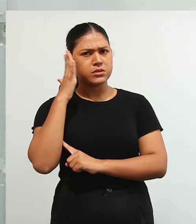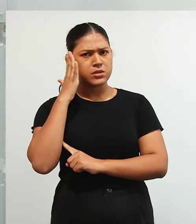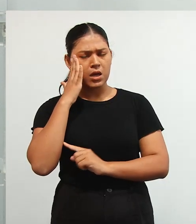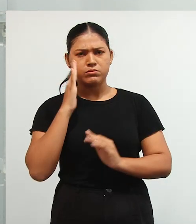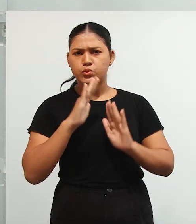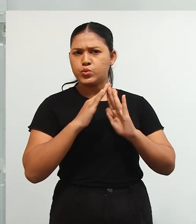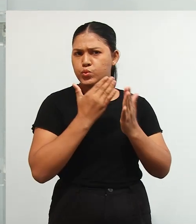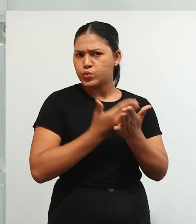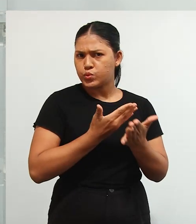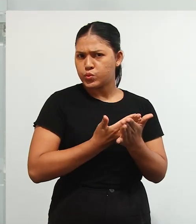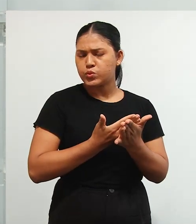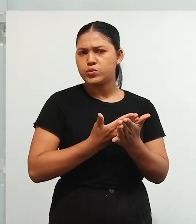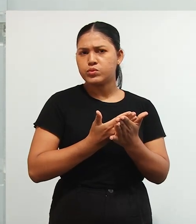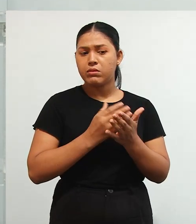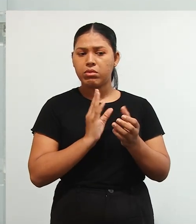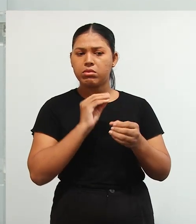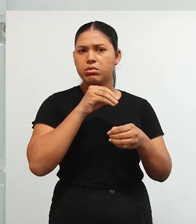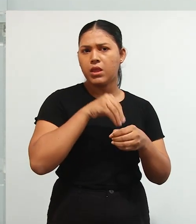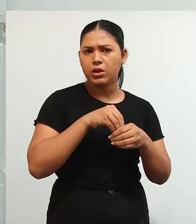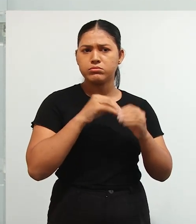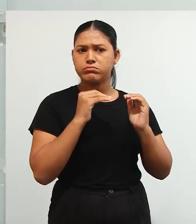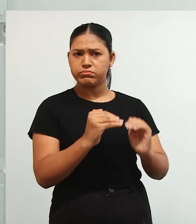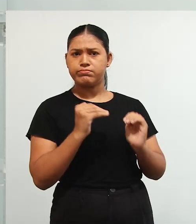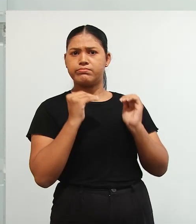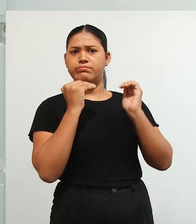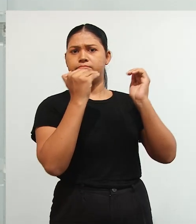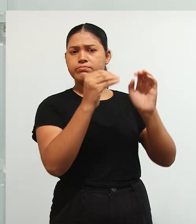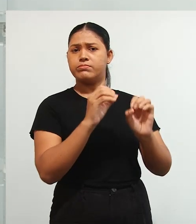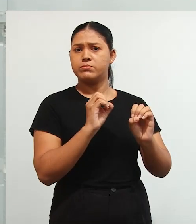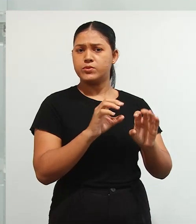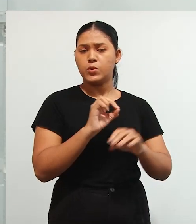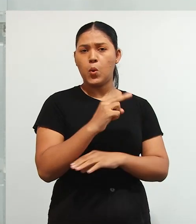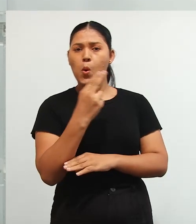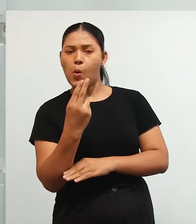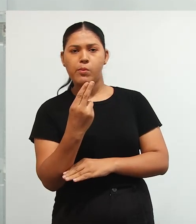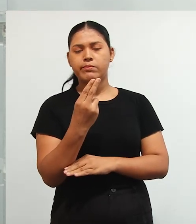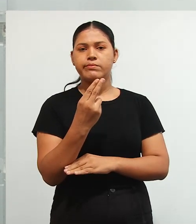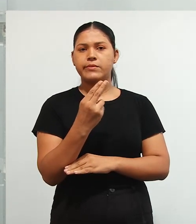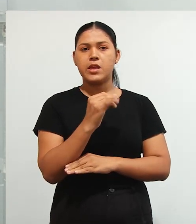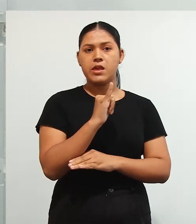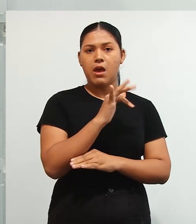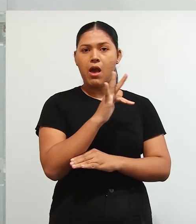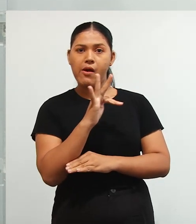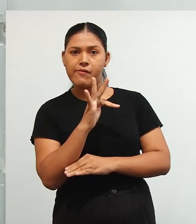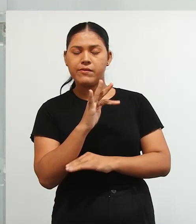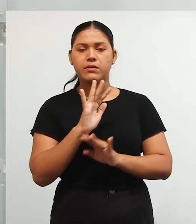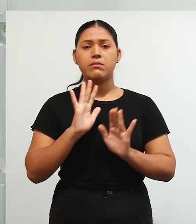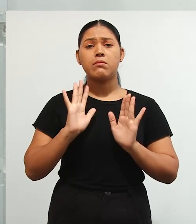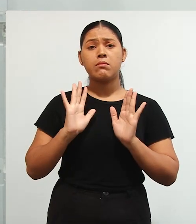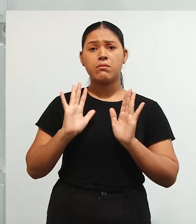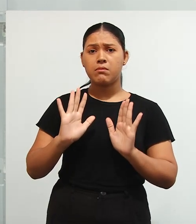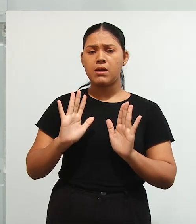parcela da sociedade que está dentro da universidade ou dos institutos federais ou não. Essa história,